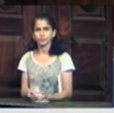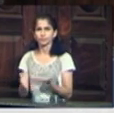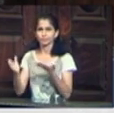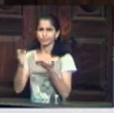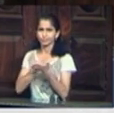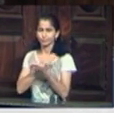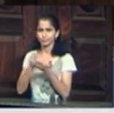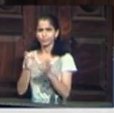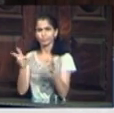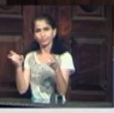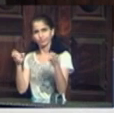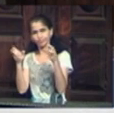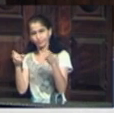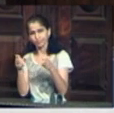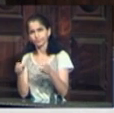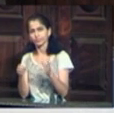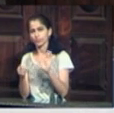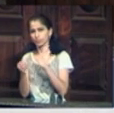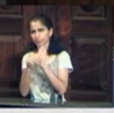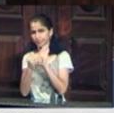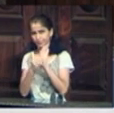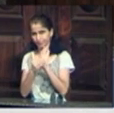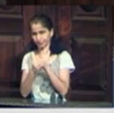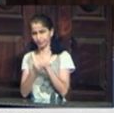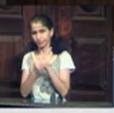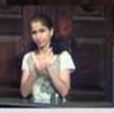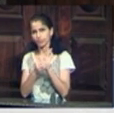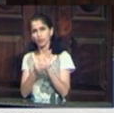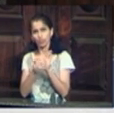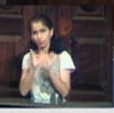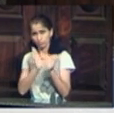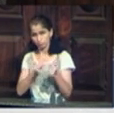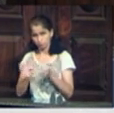algumas matérias apresentadas na pauta da ordem do dia.